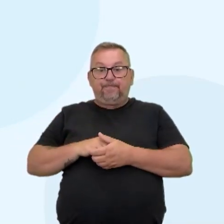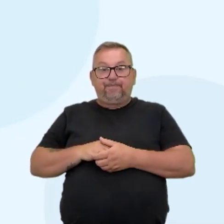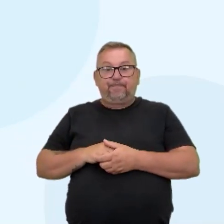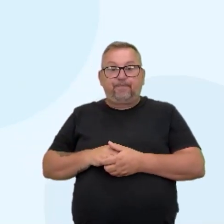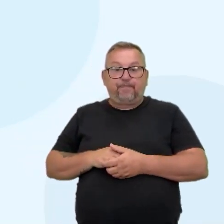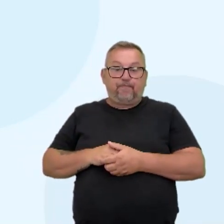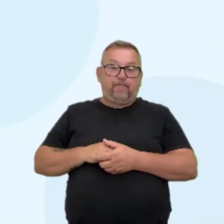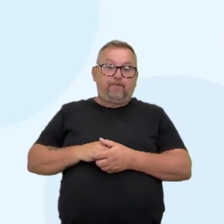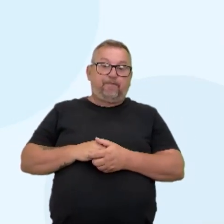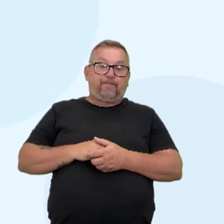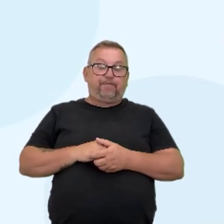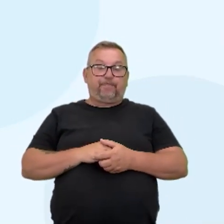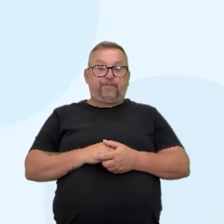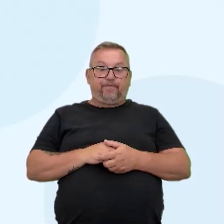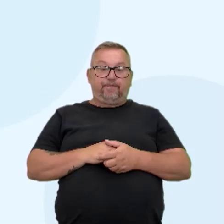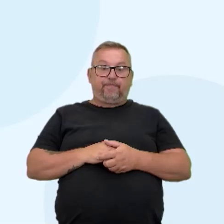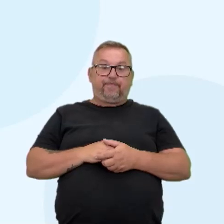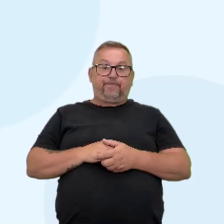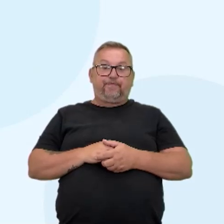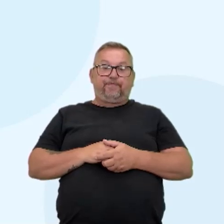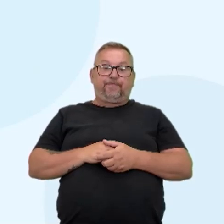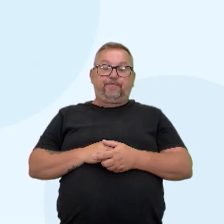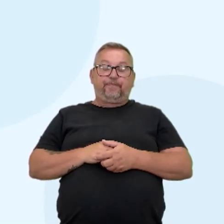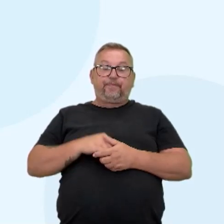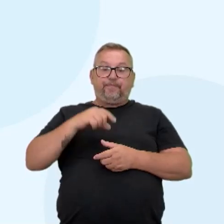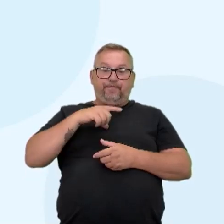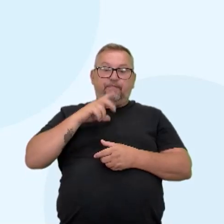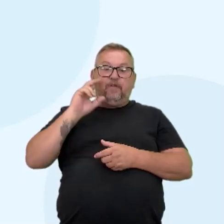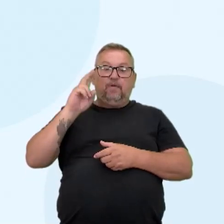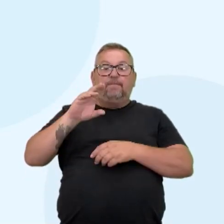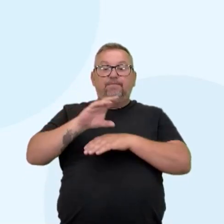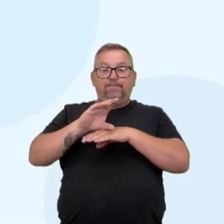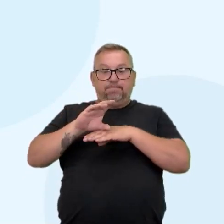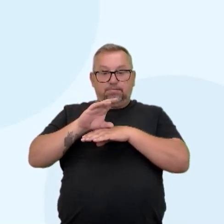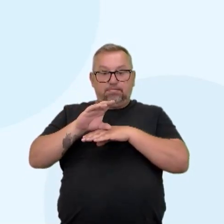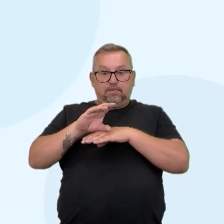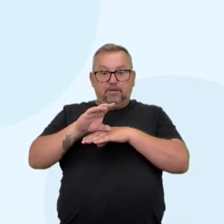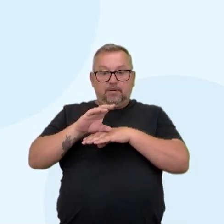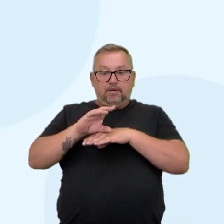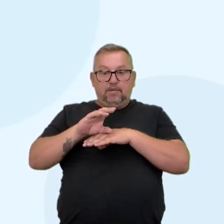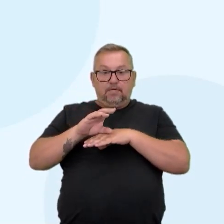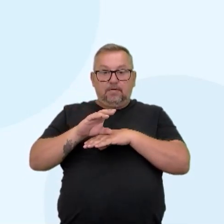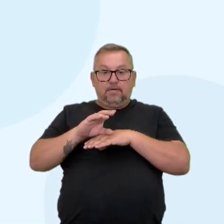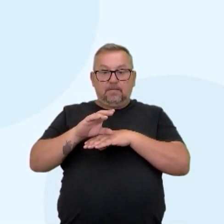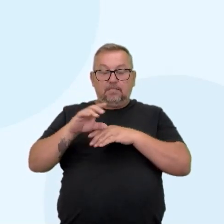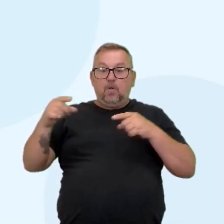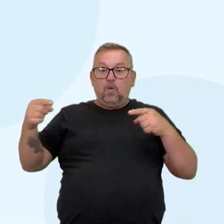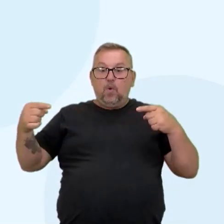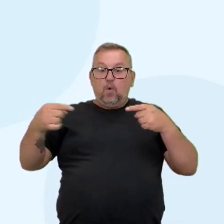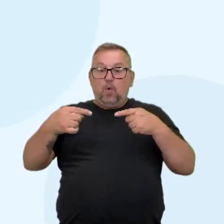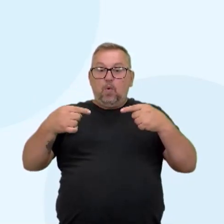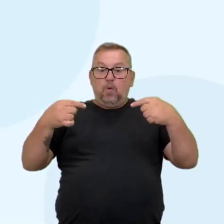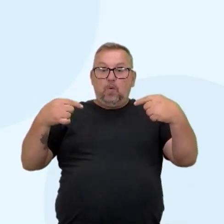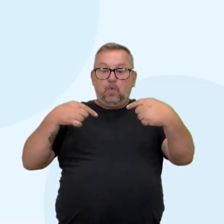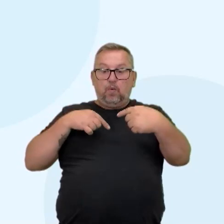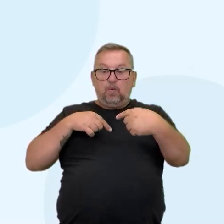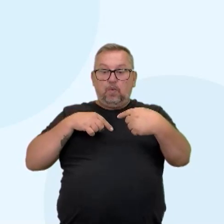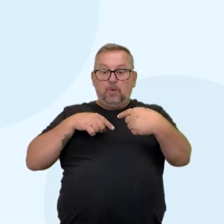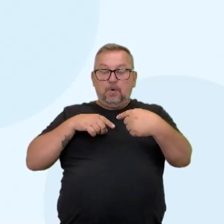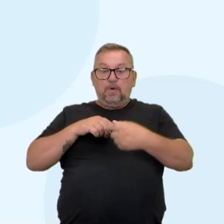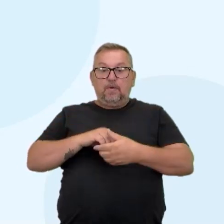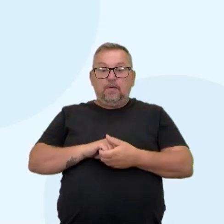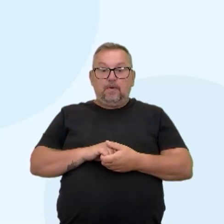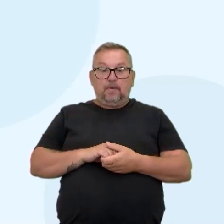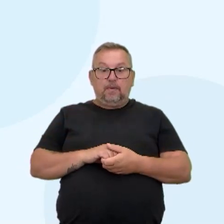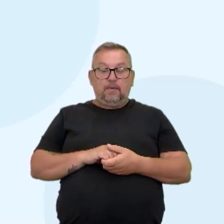olha o que acontece. Você tem o centro expandido, que está nessa cor cinza escura. Para onde apontam as flechinhas do centro expandido, Fabi?